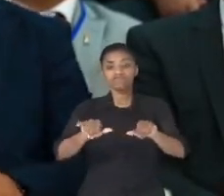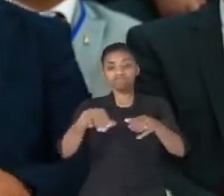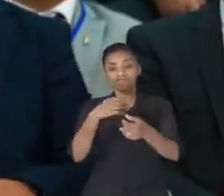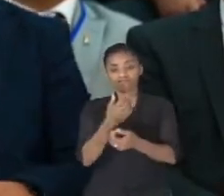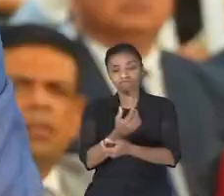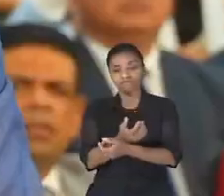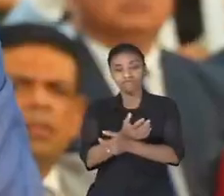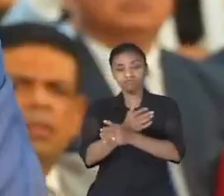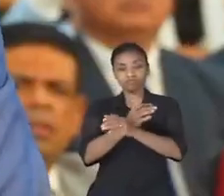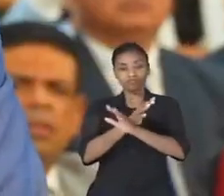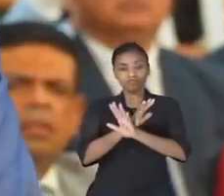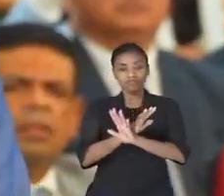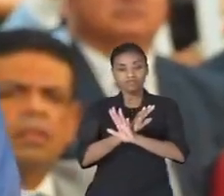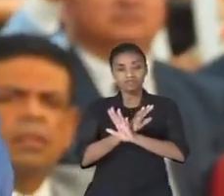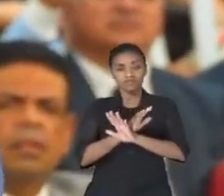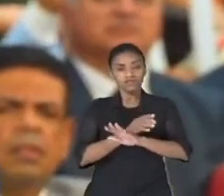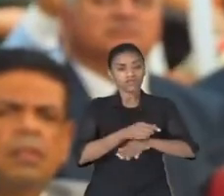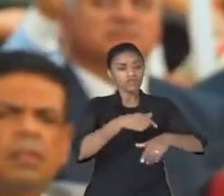seu